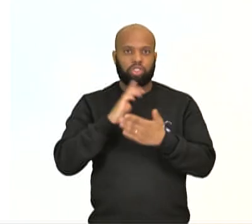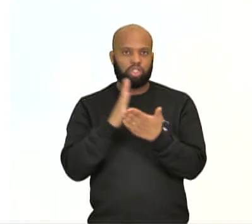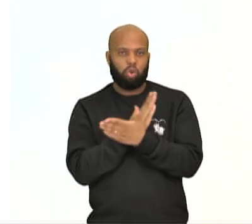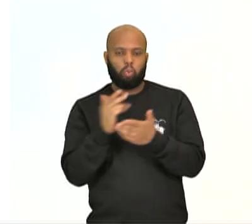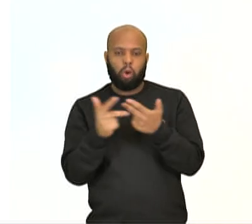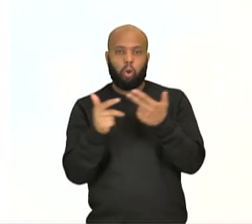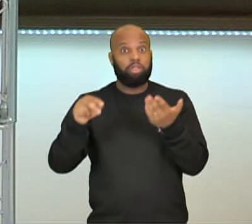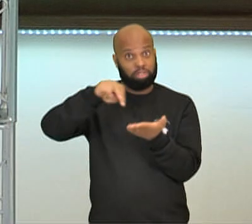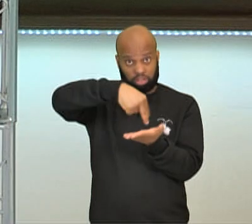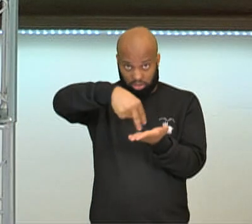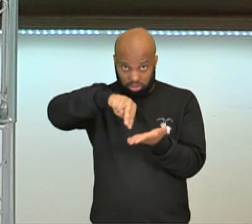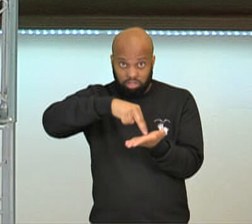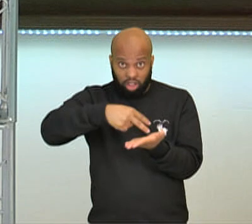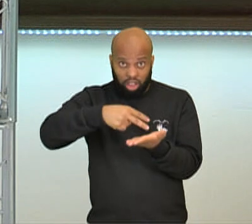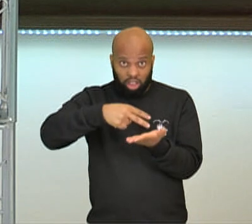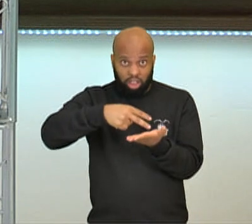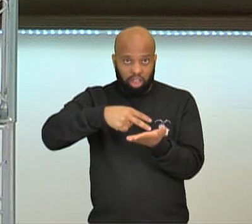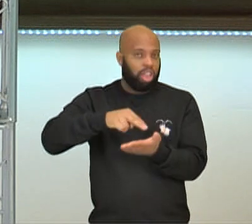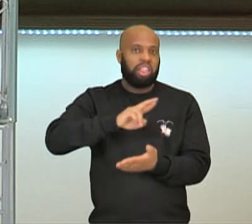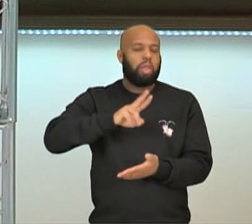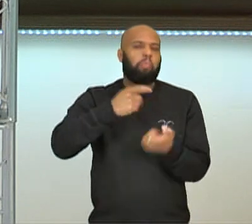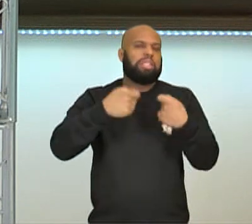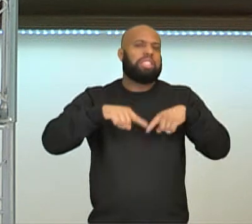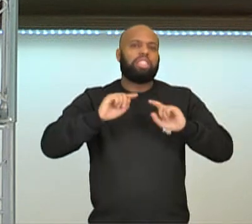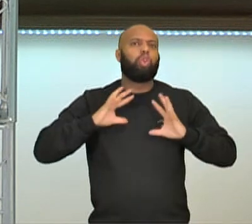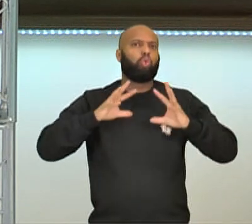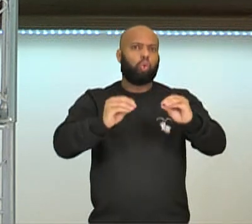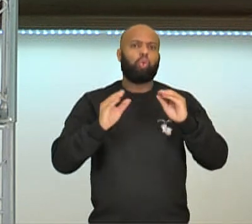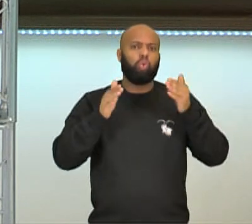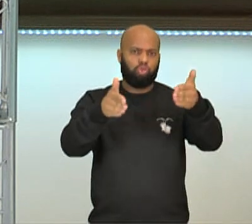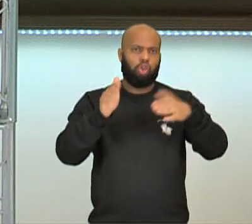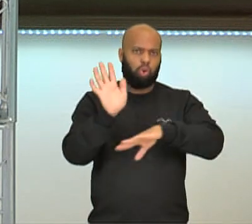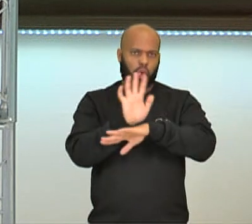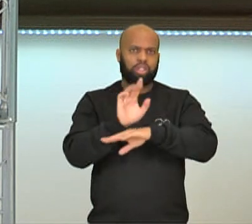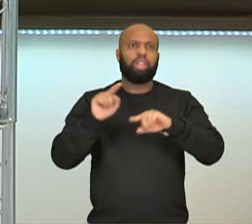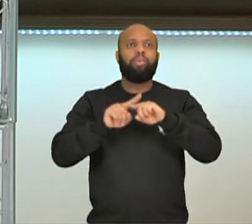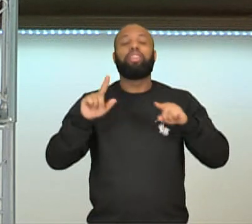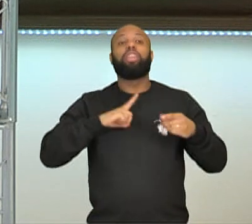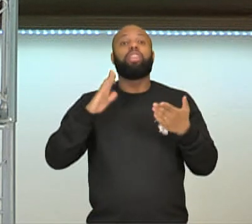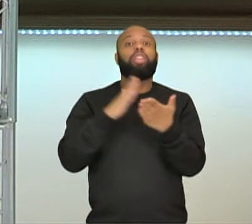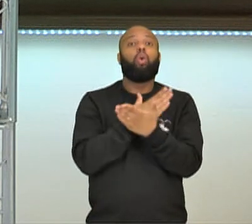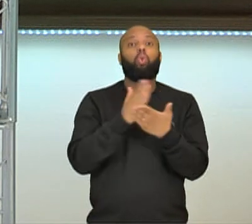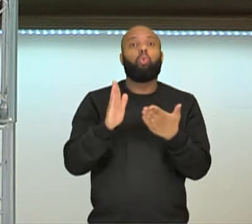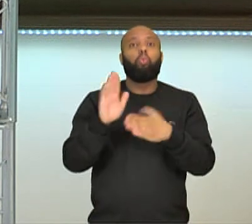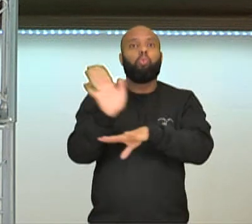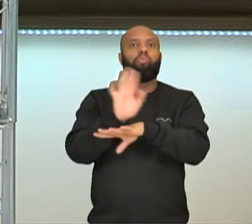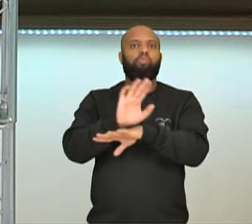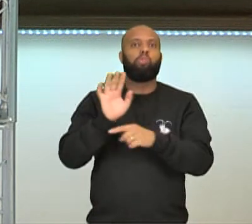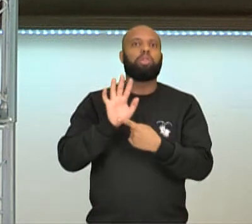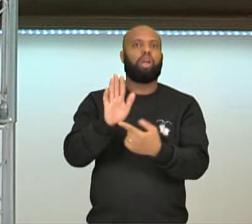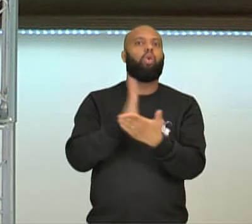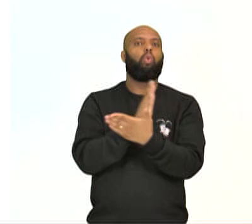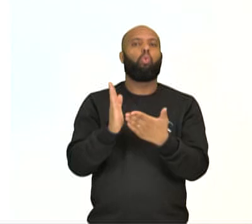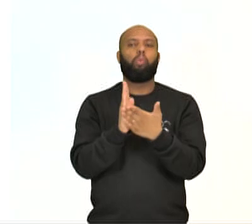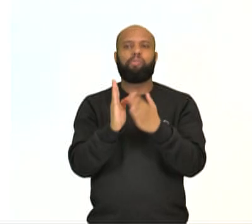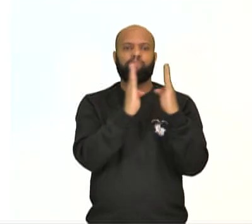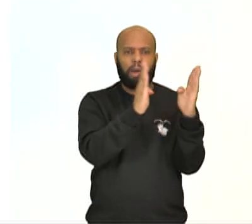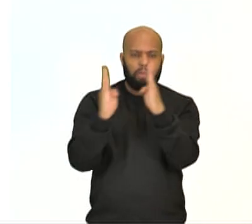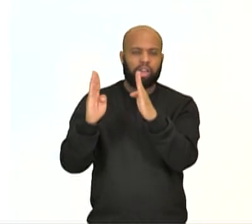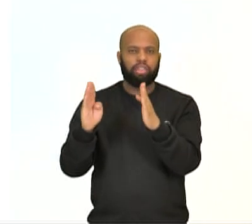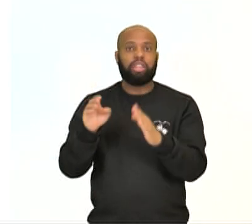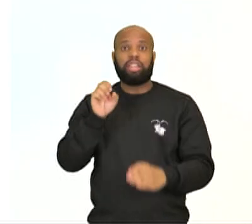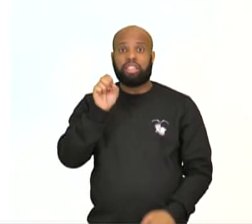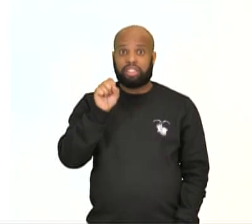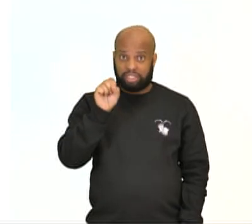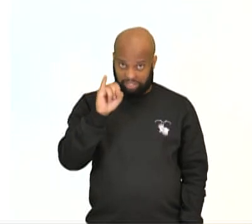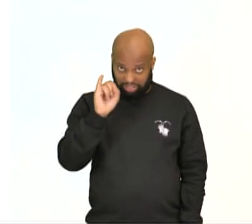de dança? Não precisa ser o filme inteiro direcionado à dança, tá? Que tem alguma cena que foi marcante. Se sim,